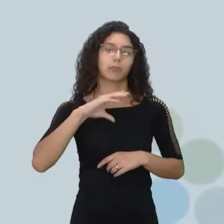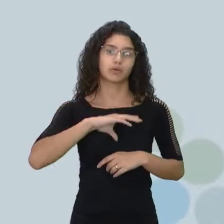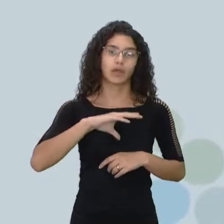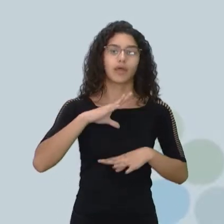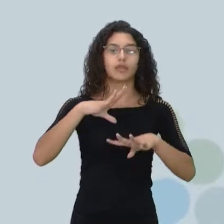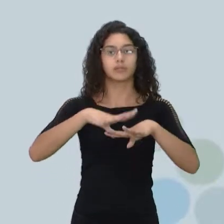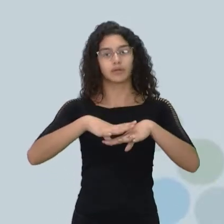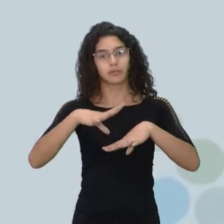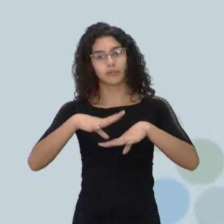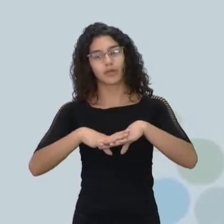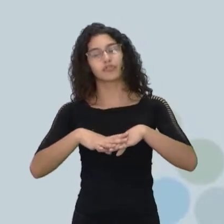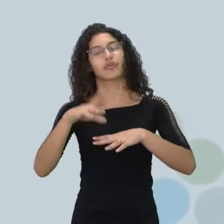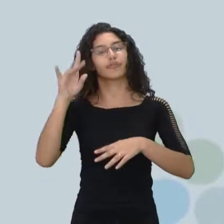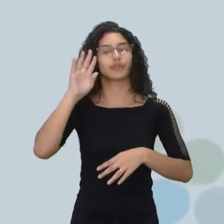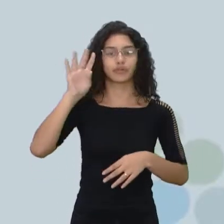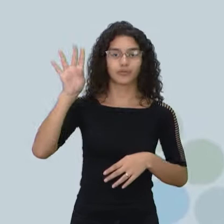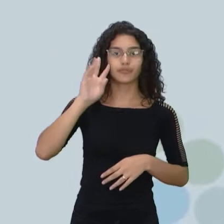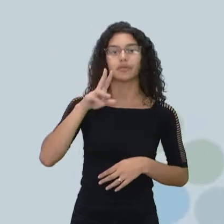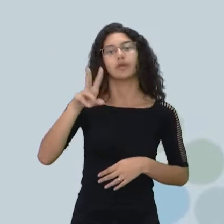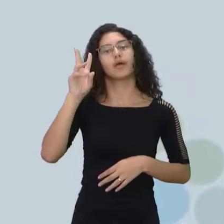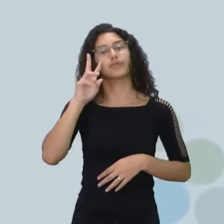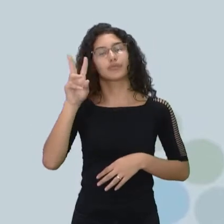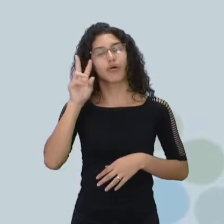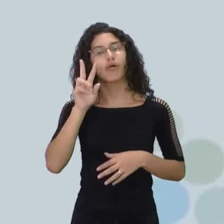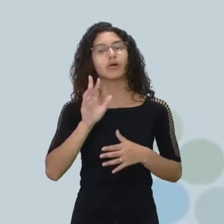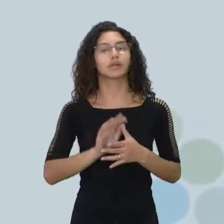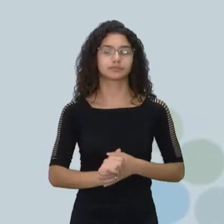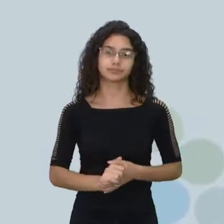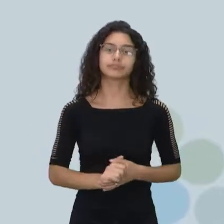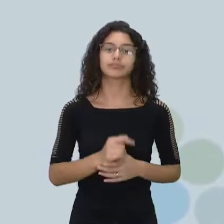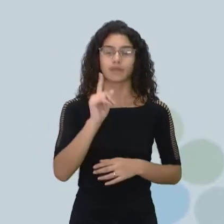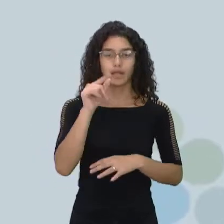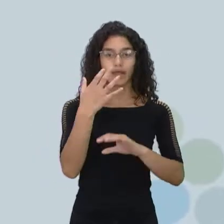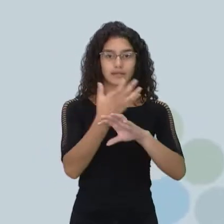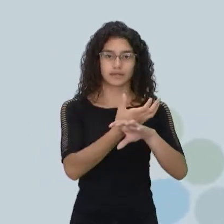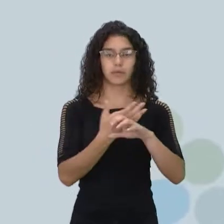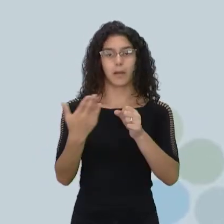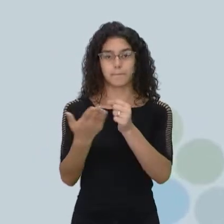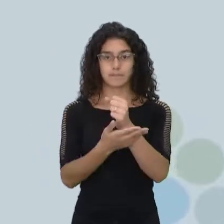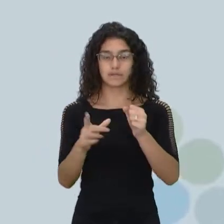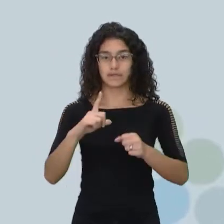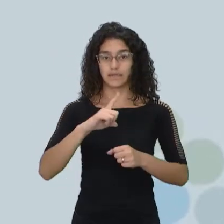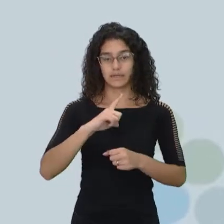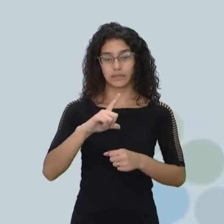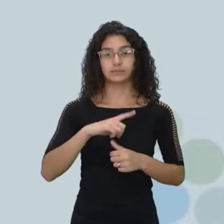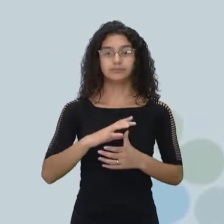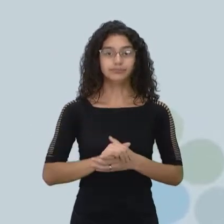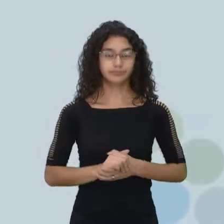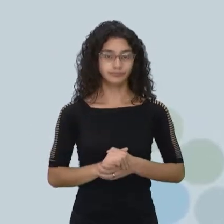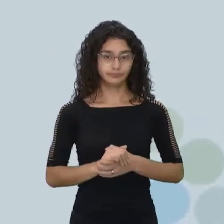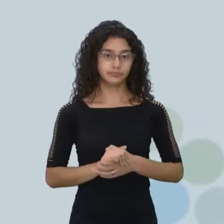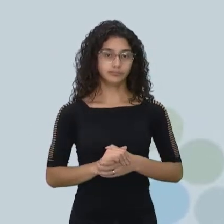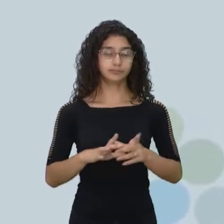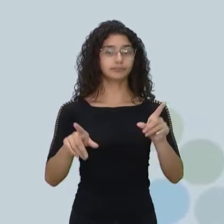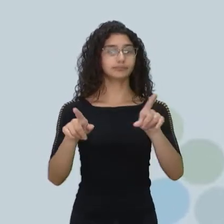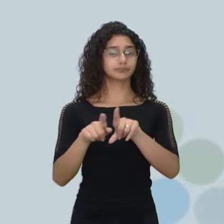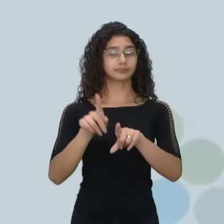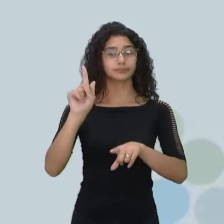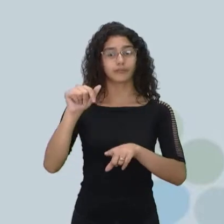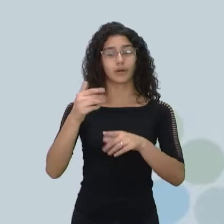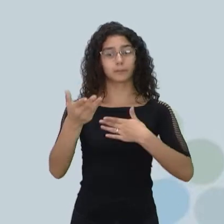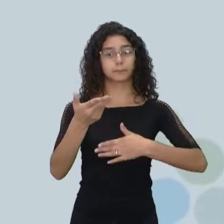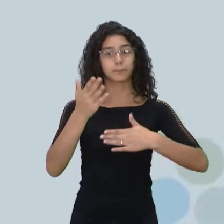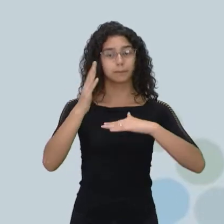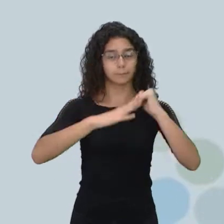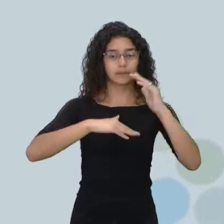português, matemática, filosofia, história, né? Essas são as disciplinas básicas do currículo e essa é uma habilidade